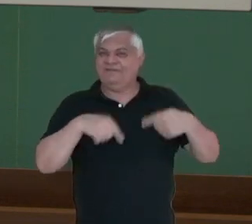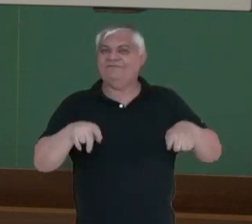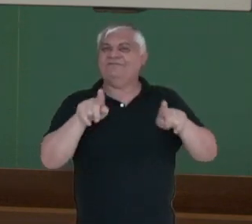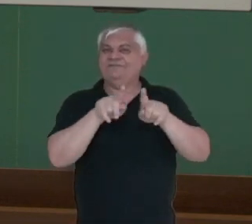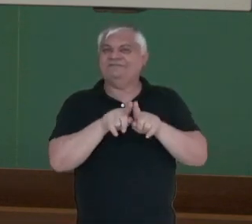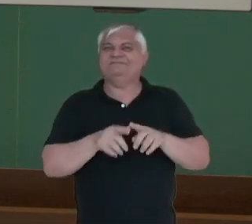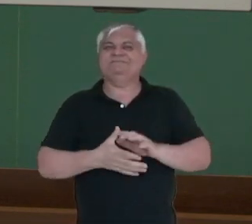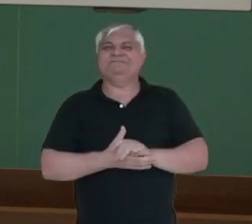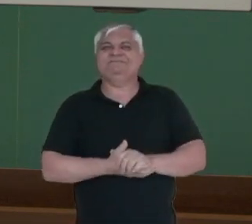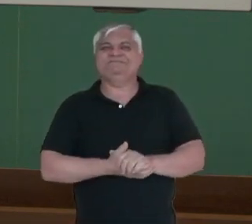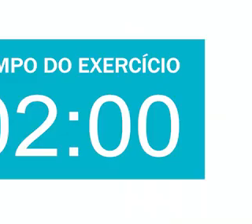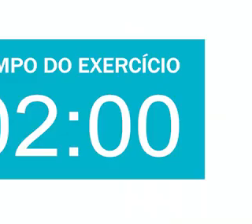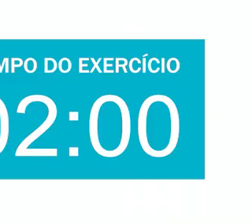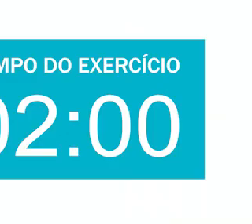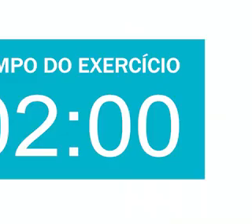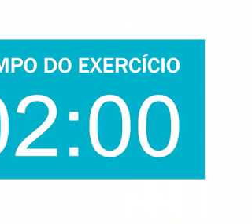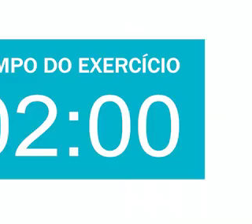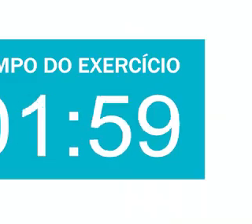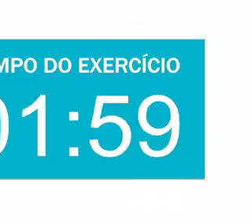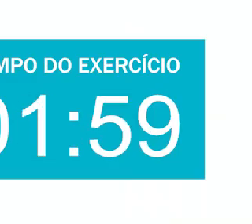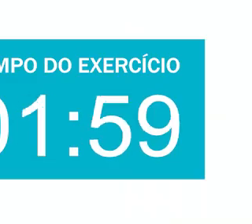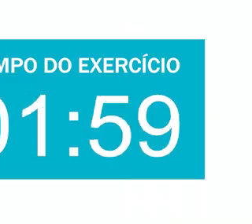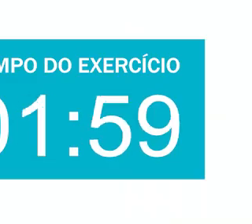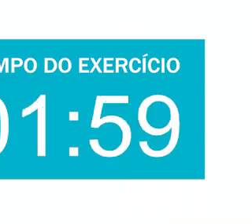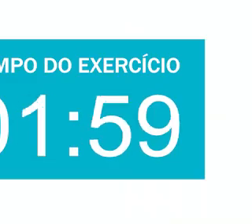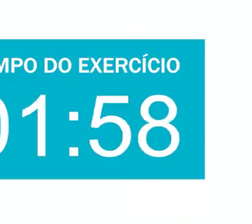já retorna.